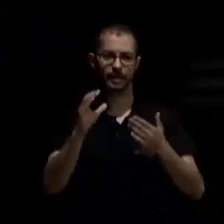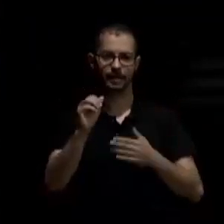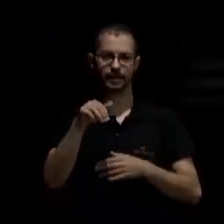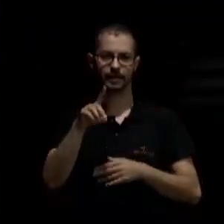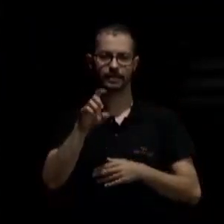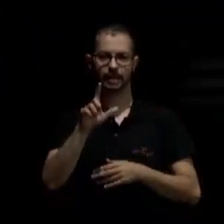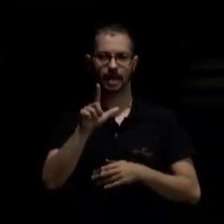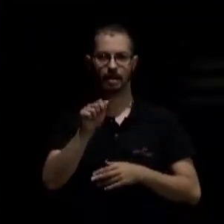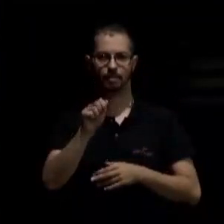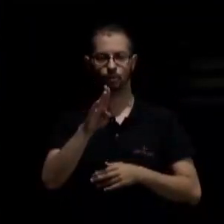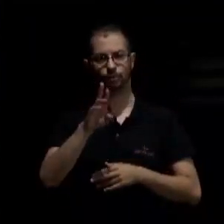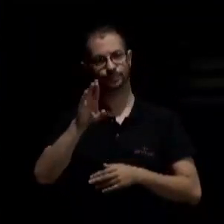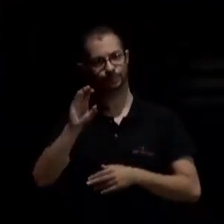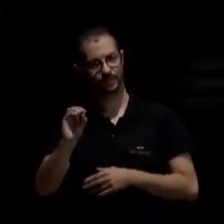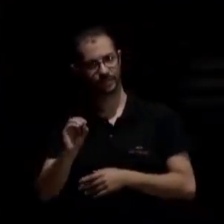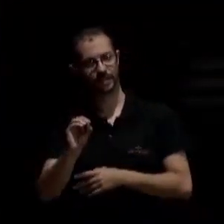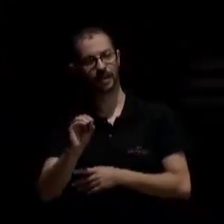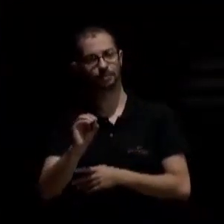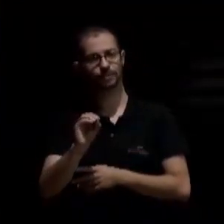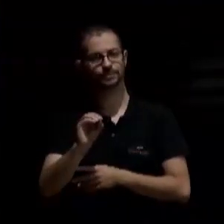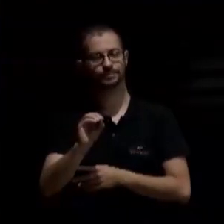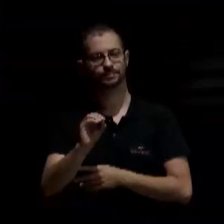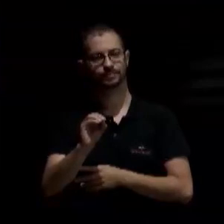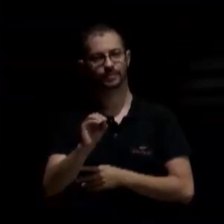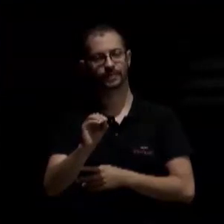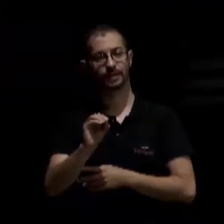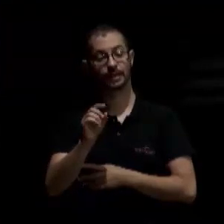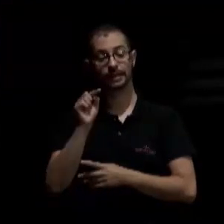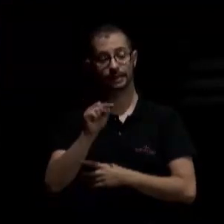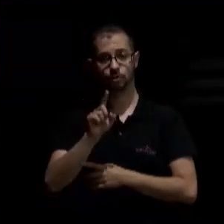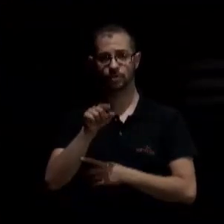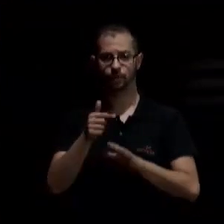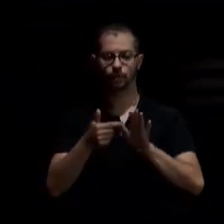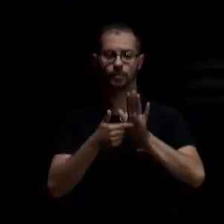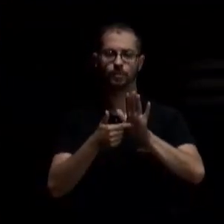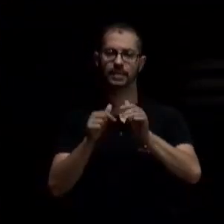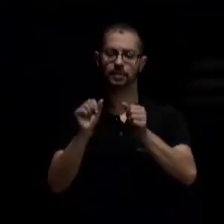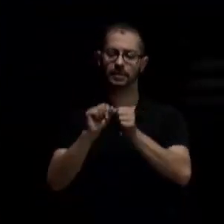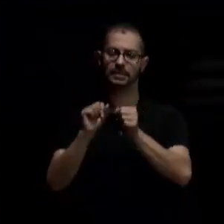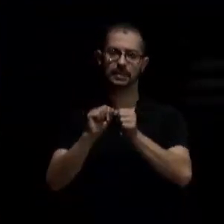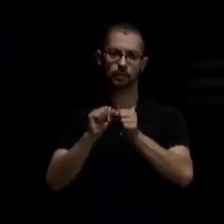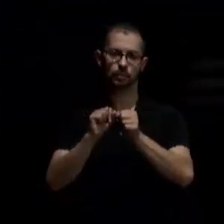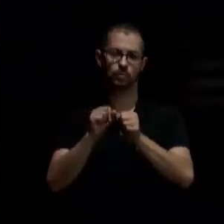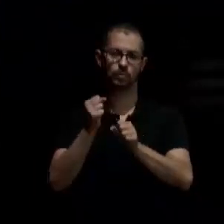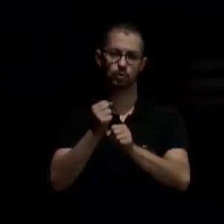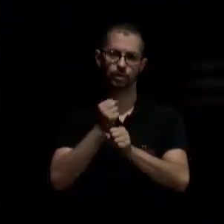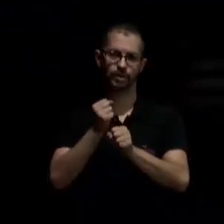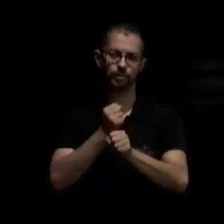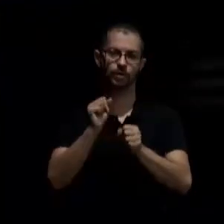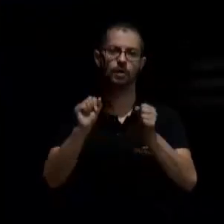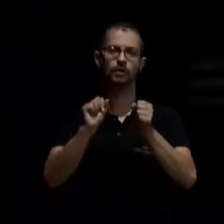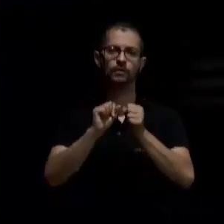E este candelabro, segundo foi ordenado para ser construído, ele foi construído com